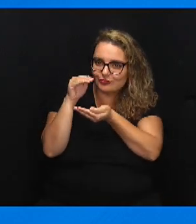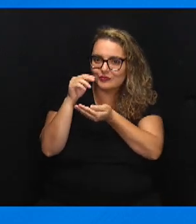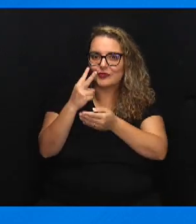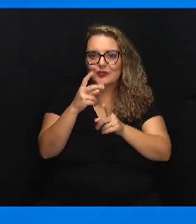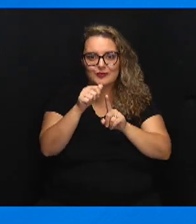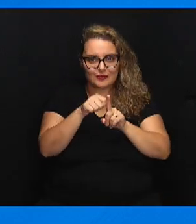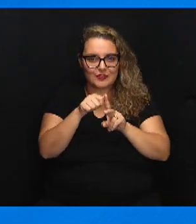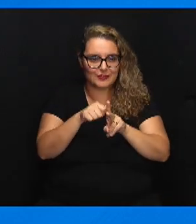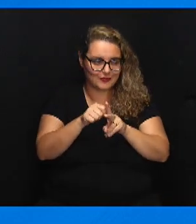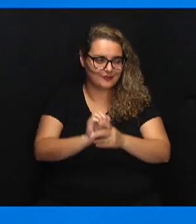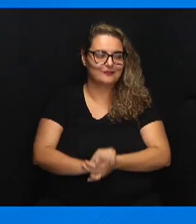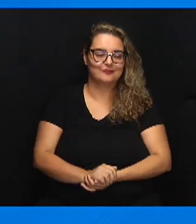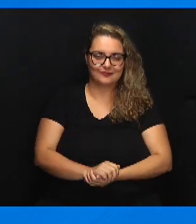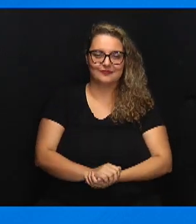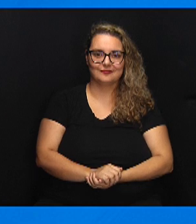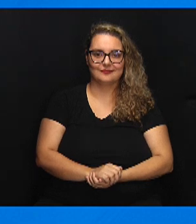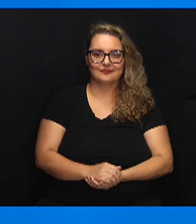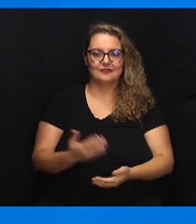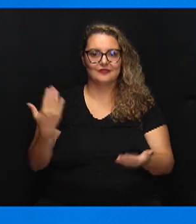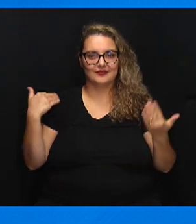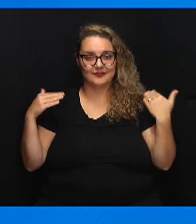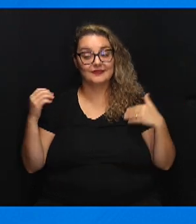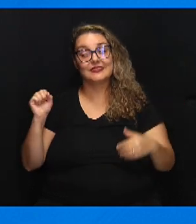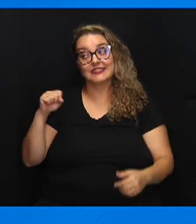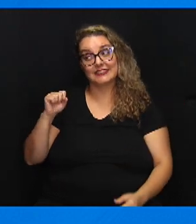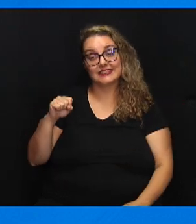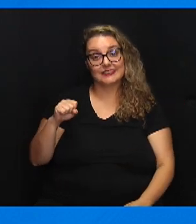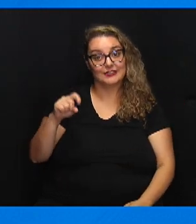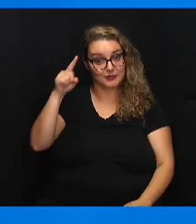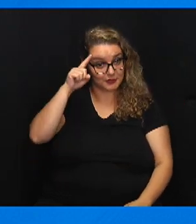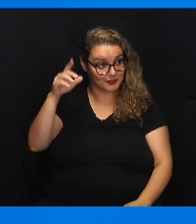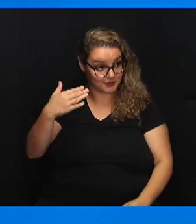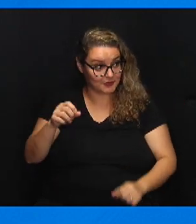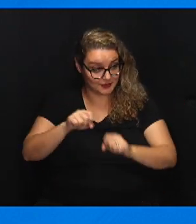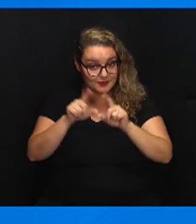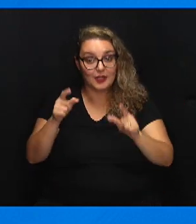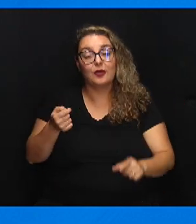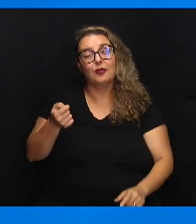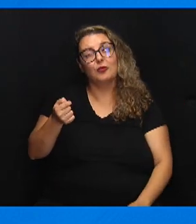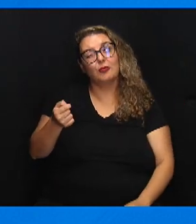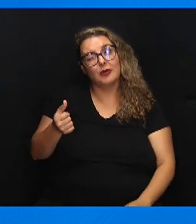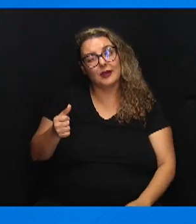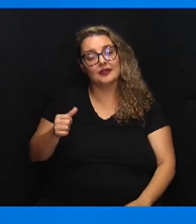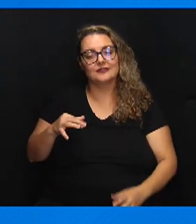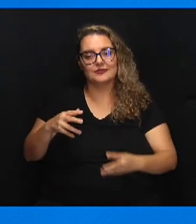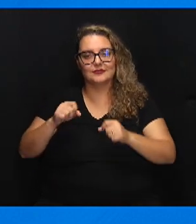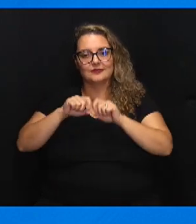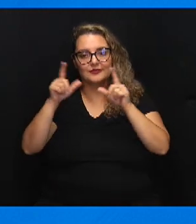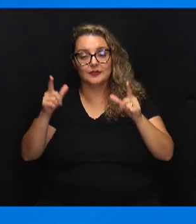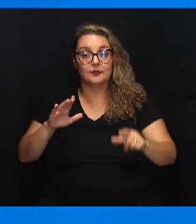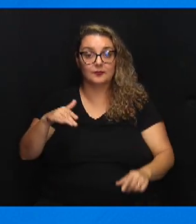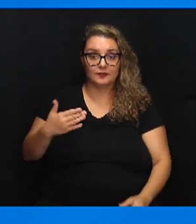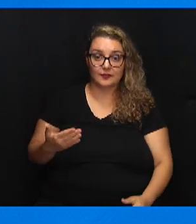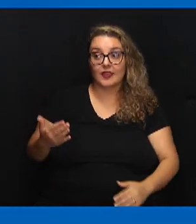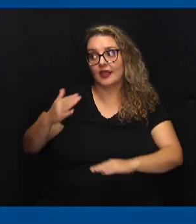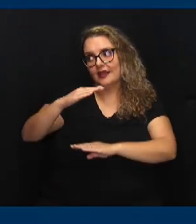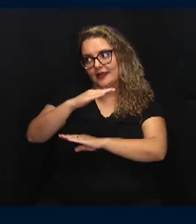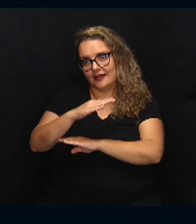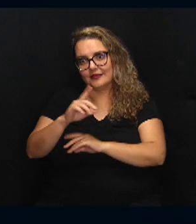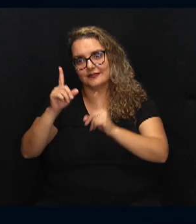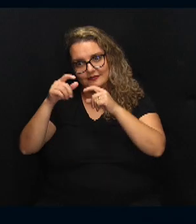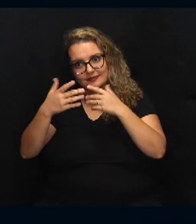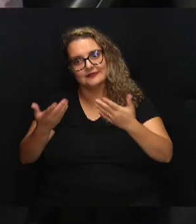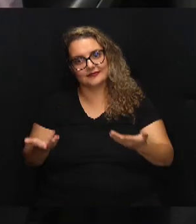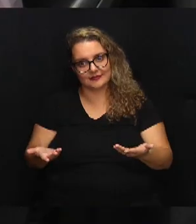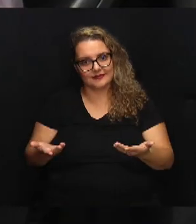meses. E passeia Uhum. todo dia de manhã? Quase todo dia, assim. Quando não tem... Agora a câmara tá mais difícil, Mas quem né?